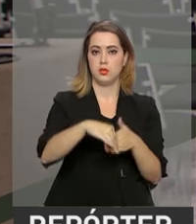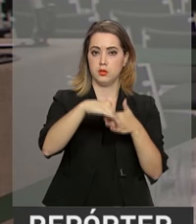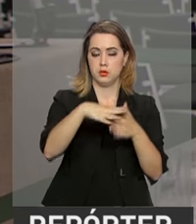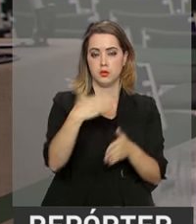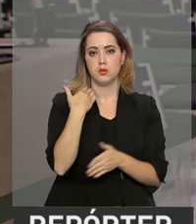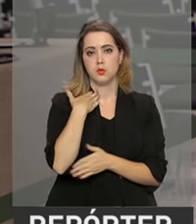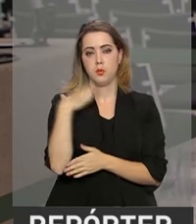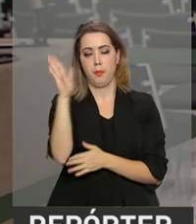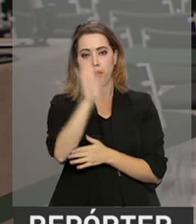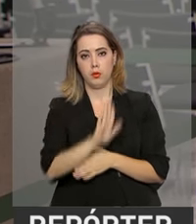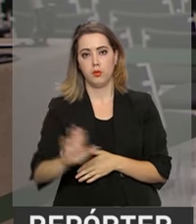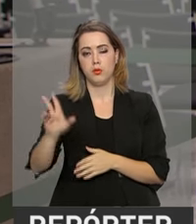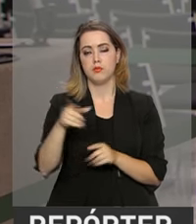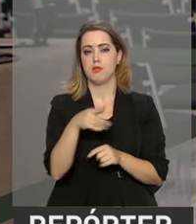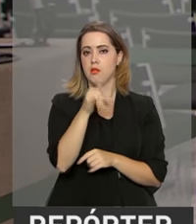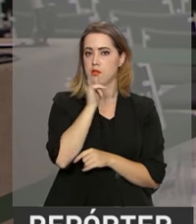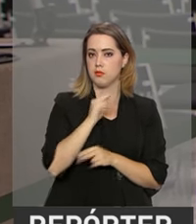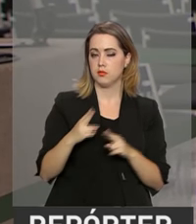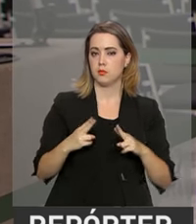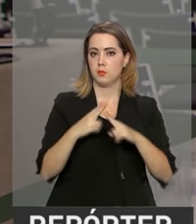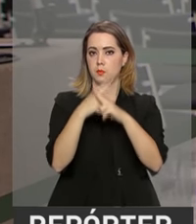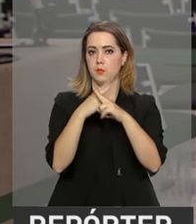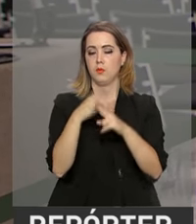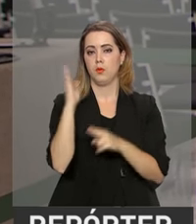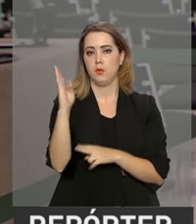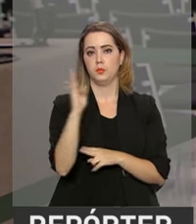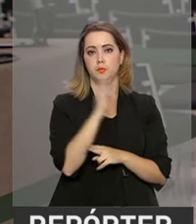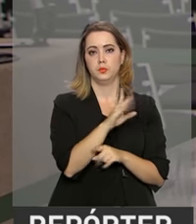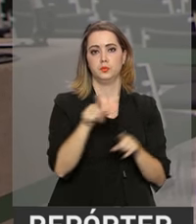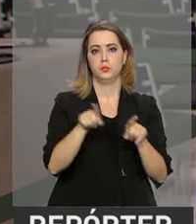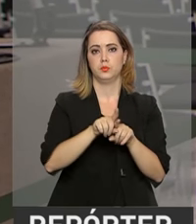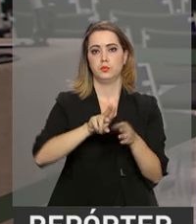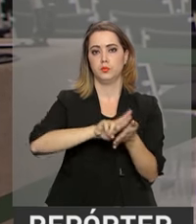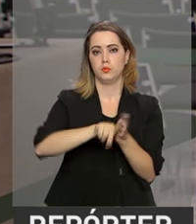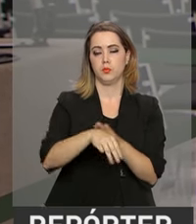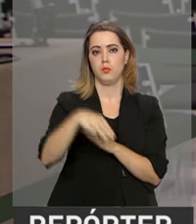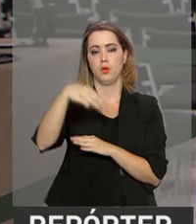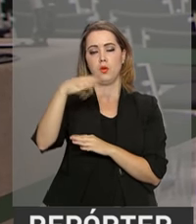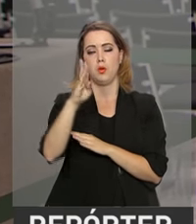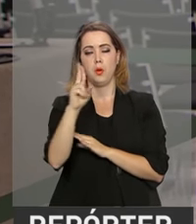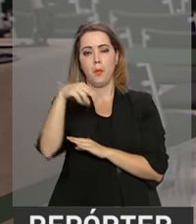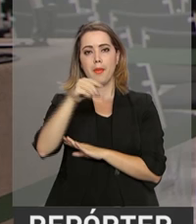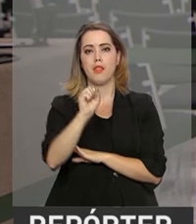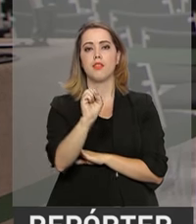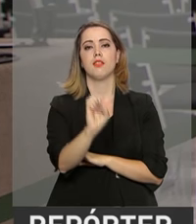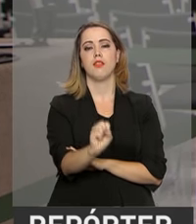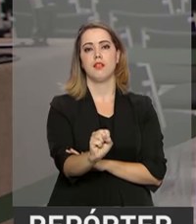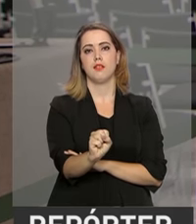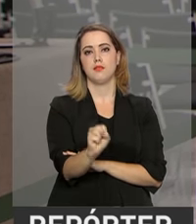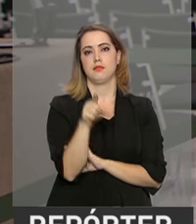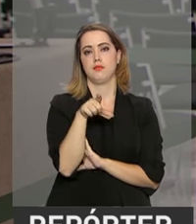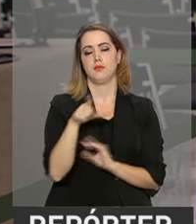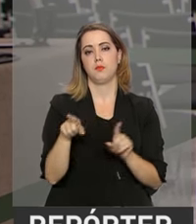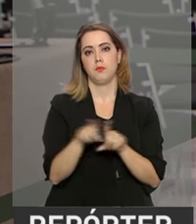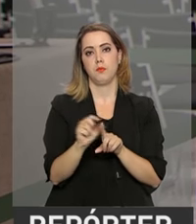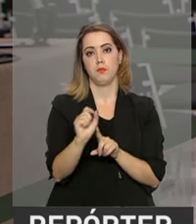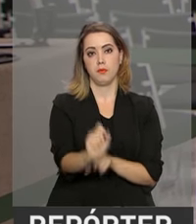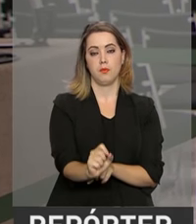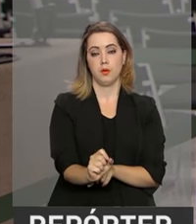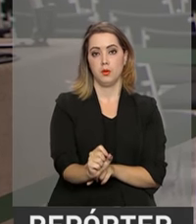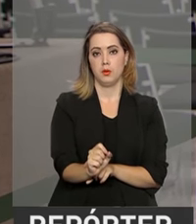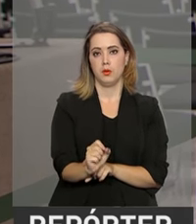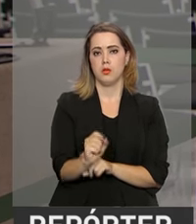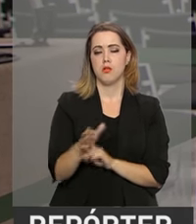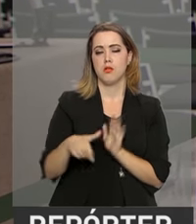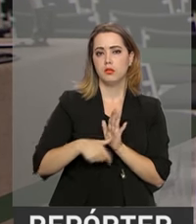públicos nacionais, como a Caixa Econômica Federal, o Banco do Brasil e o Banco Nacional de Desenvolvimento Econômico e Social.